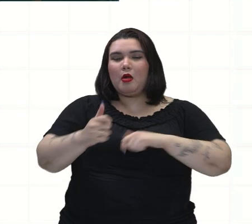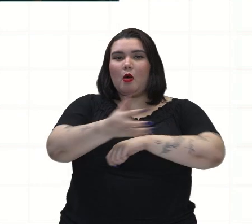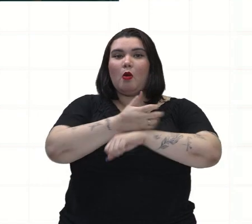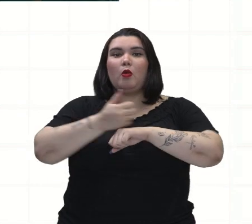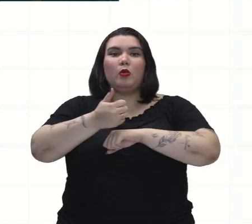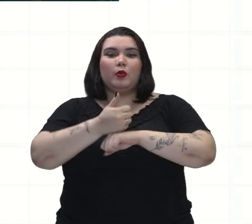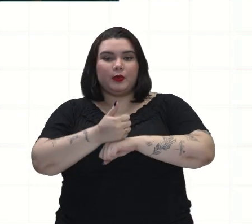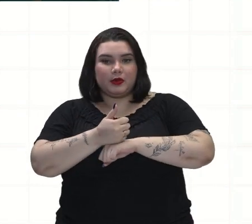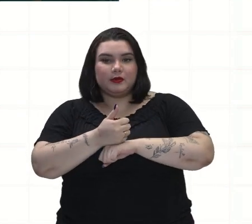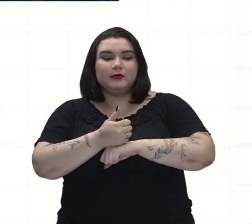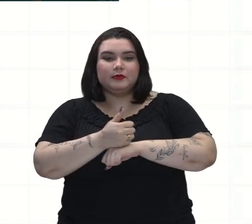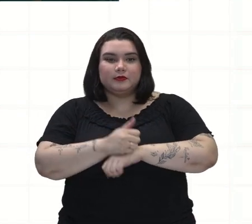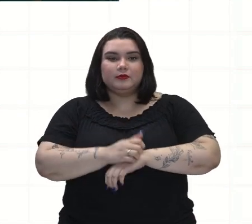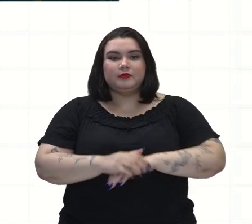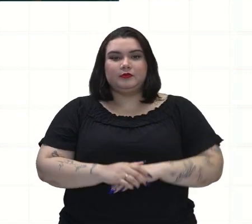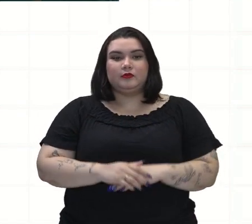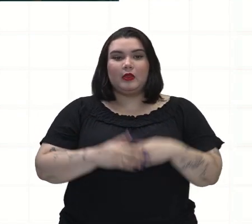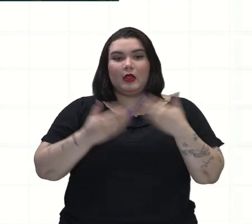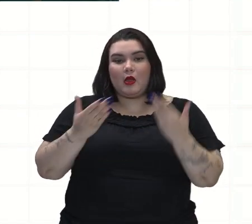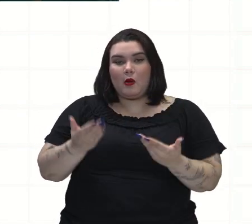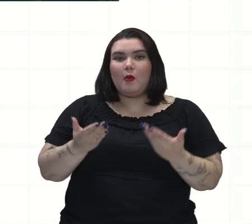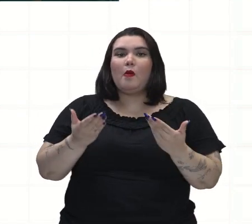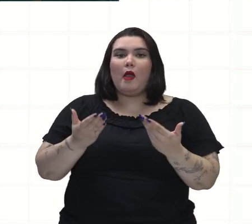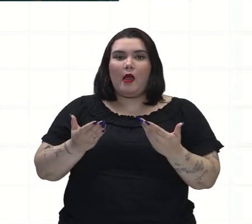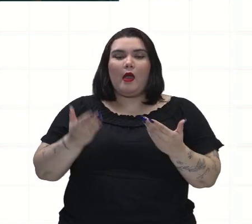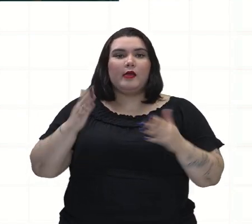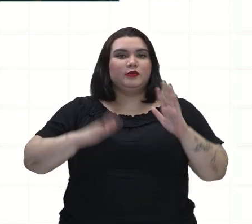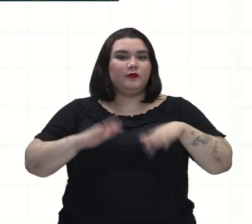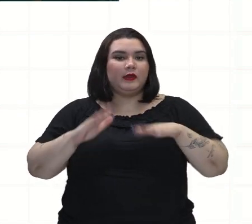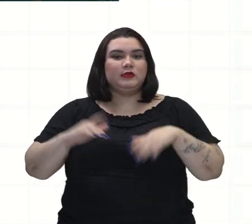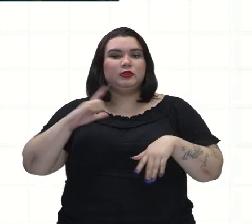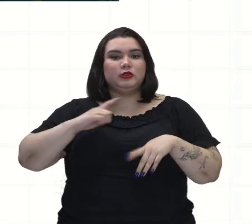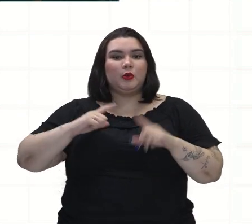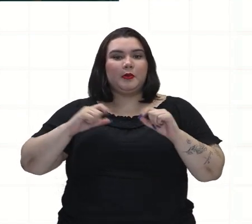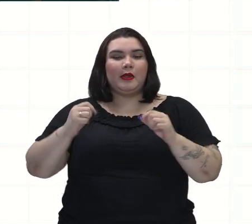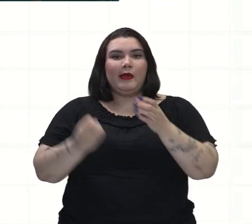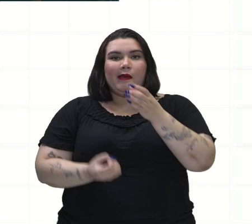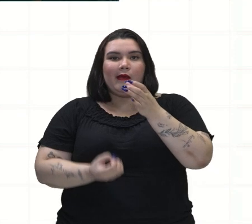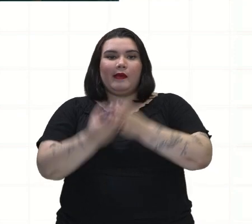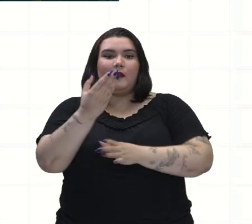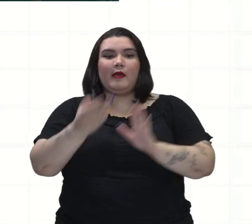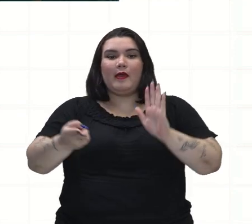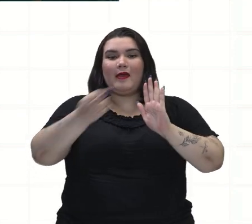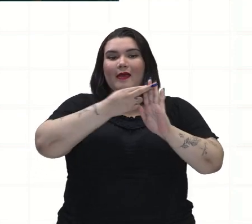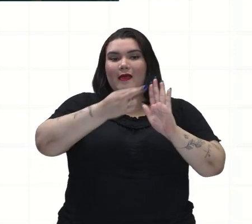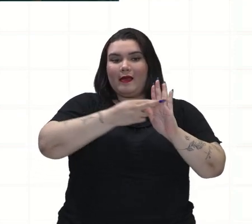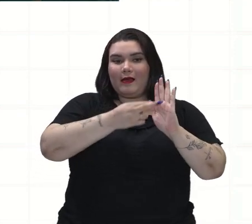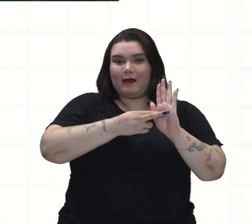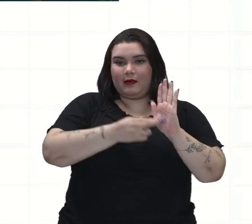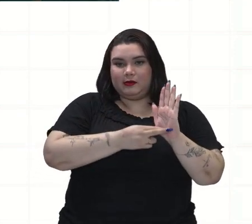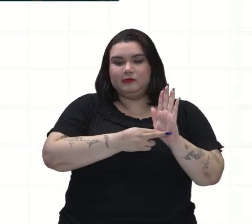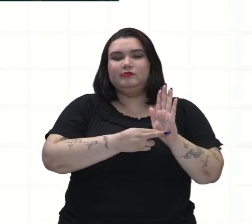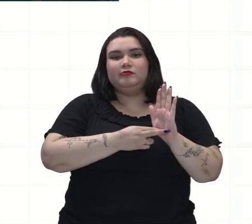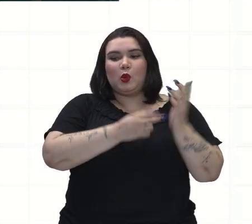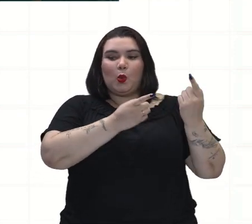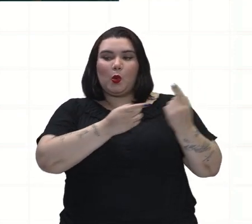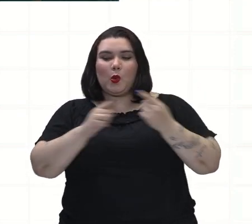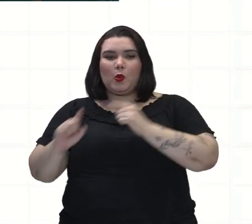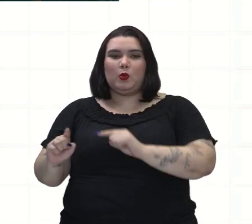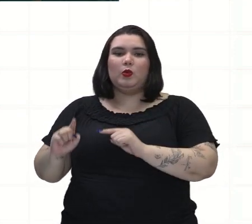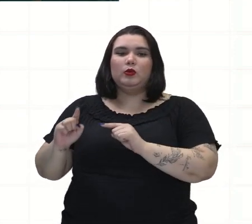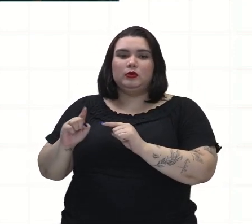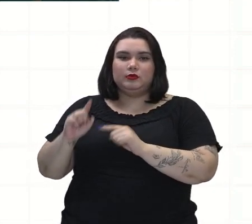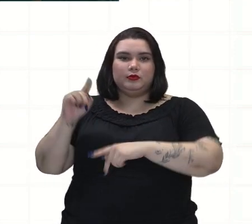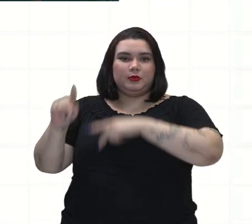colônias. E isso muitas vezes envolvia a implementação de medidas que afetavam